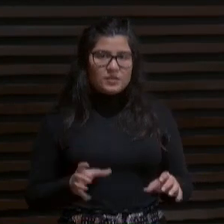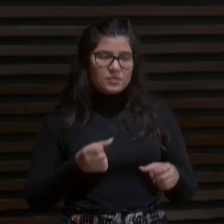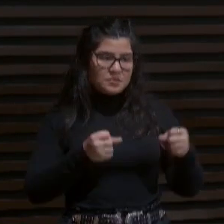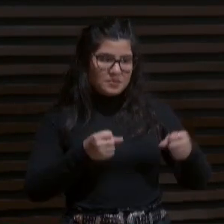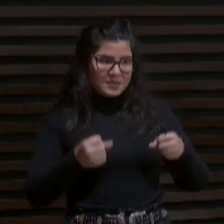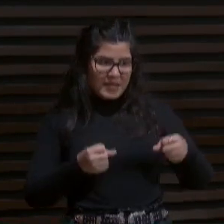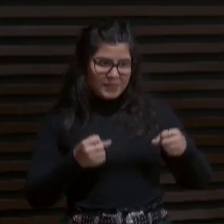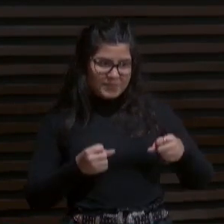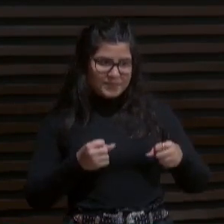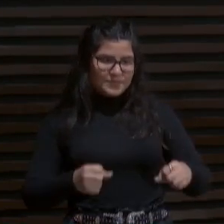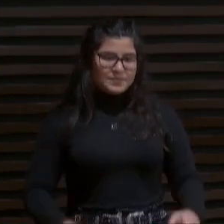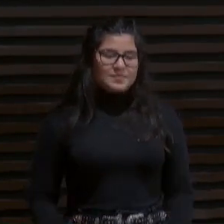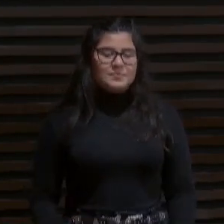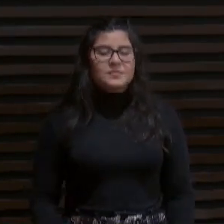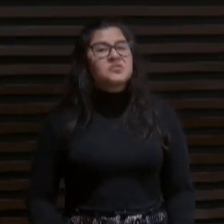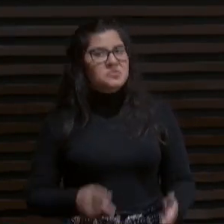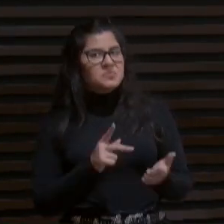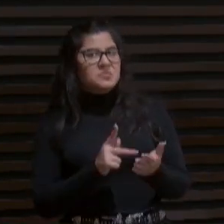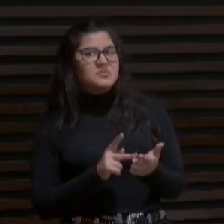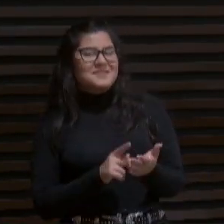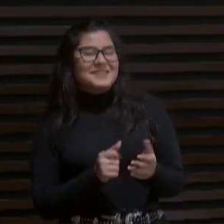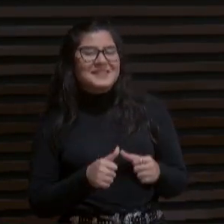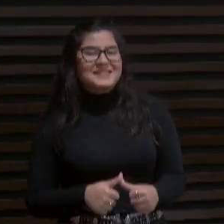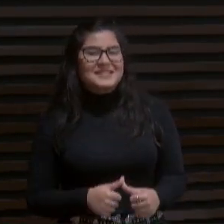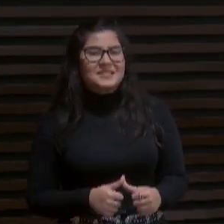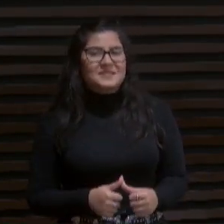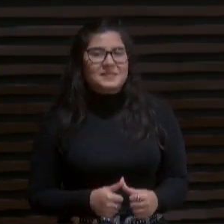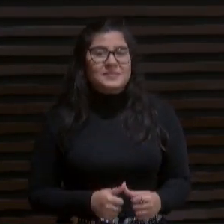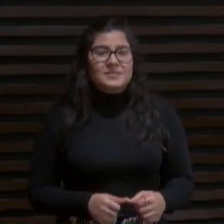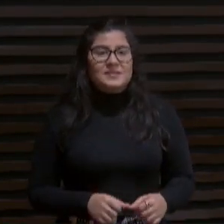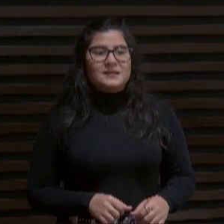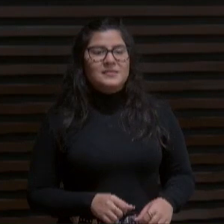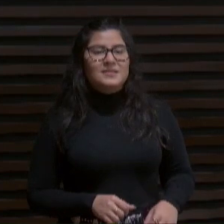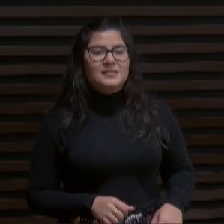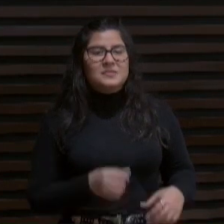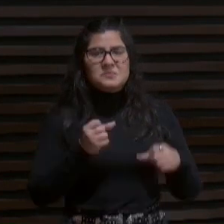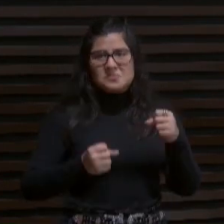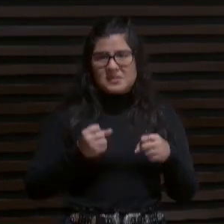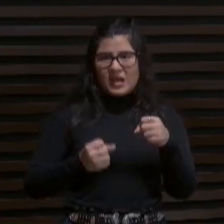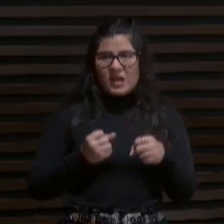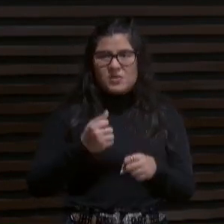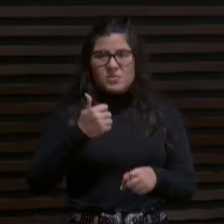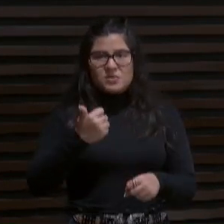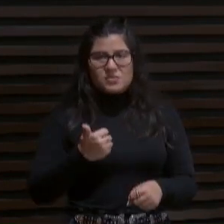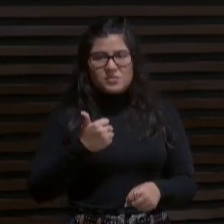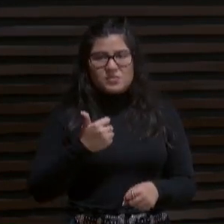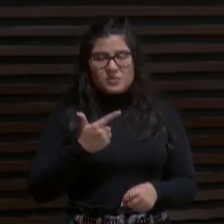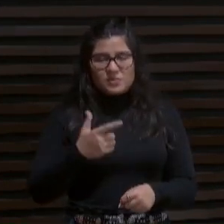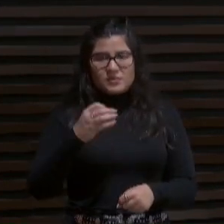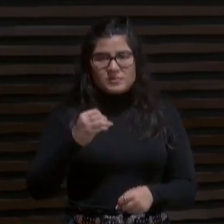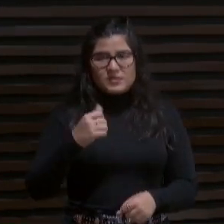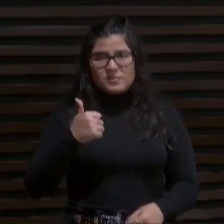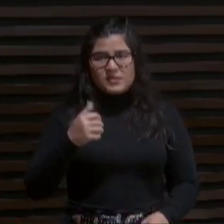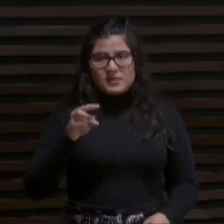até segunda-feira passada agora, uma Spin, 2013, toda amassadinha com os problemas para fazer.